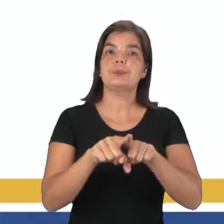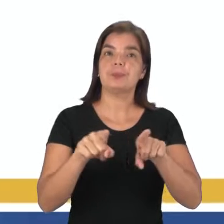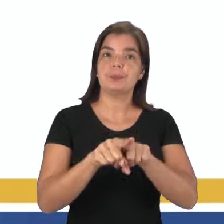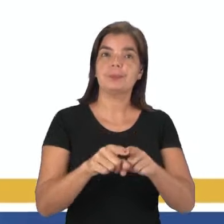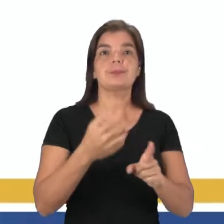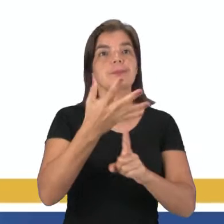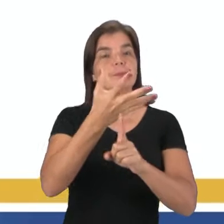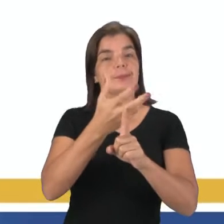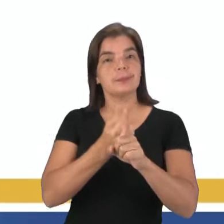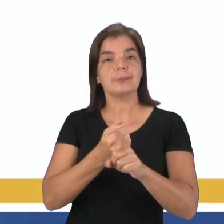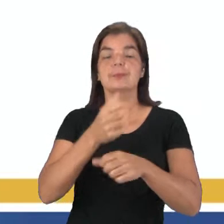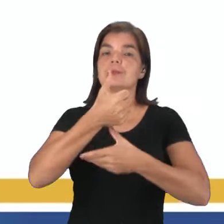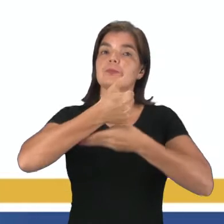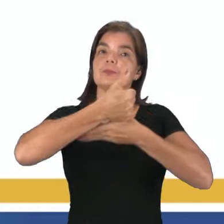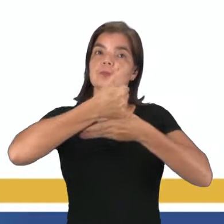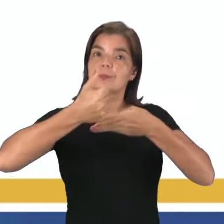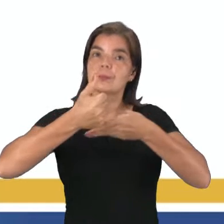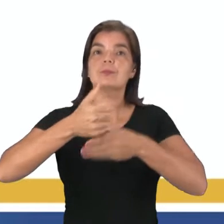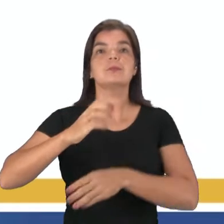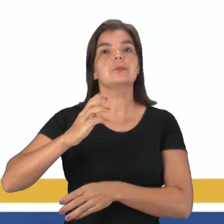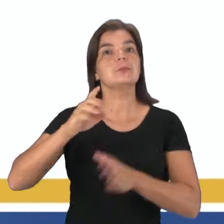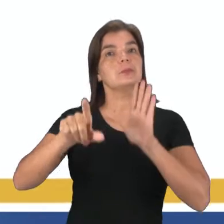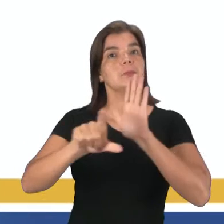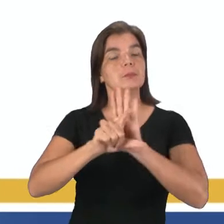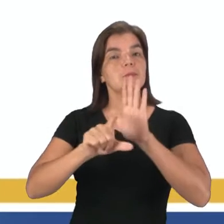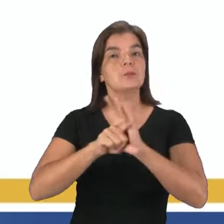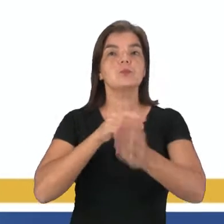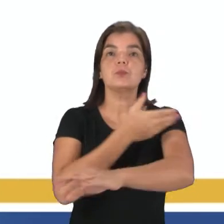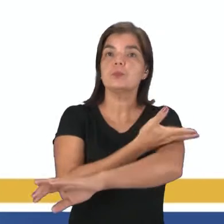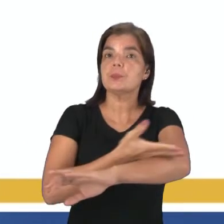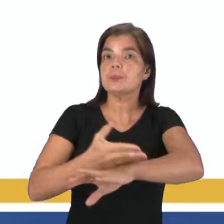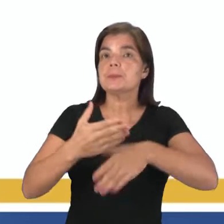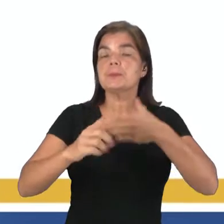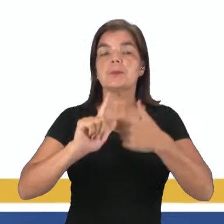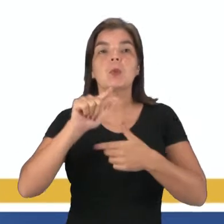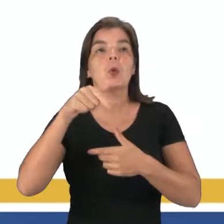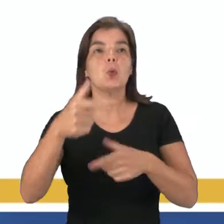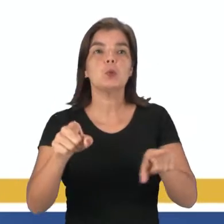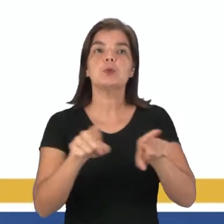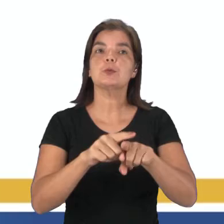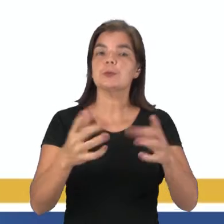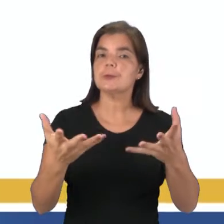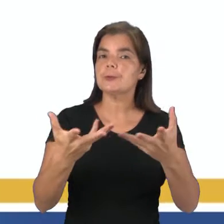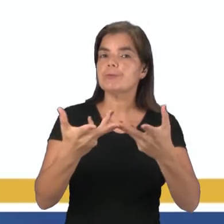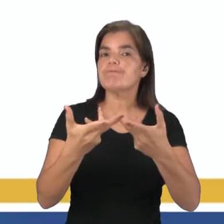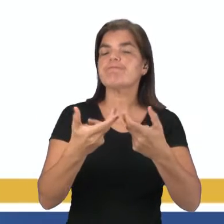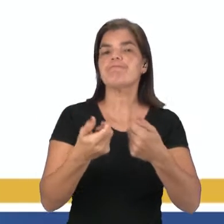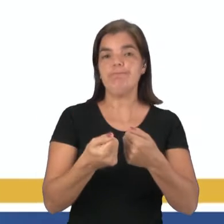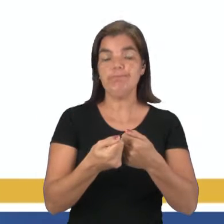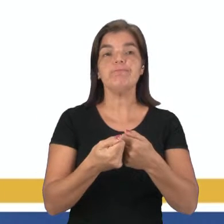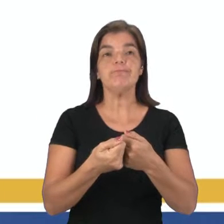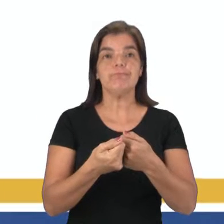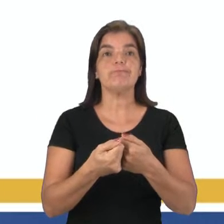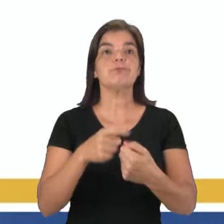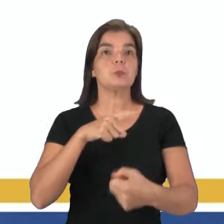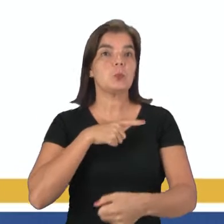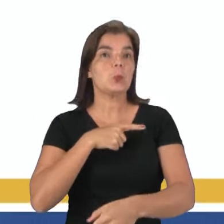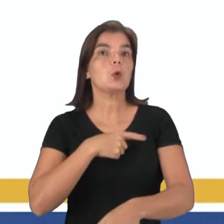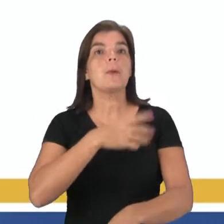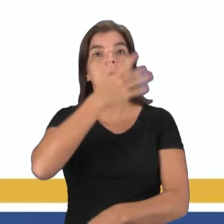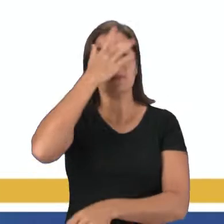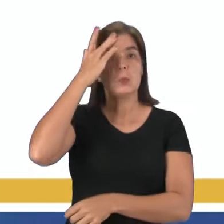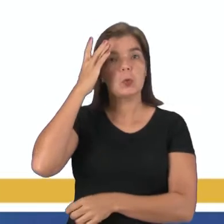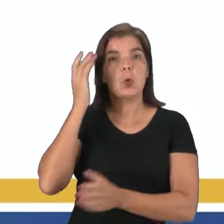complexo que inclui conhecimentos, crenças, arte, moral, leis, costumes ou qualquer outra capacidade